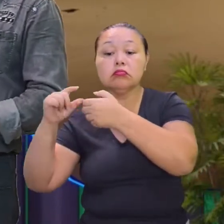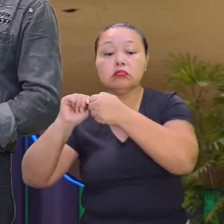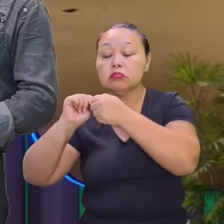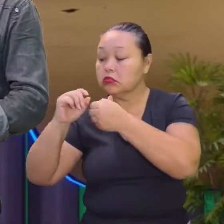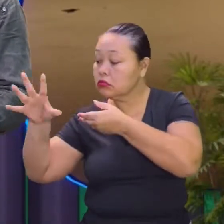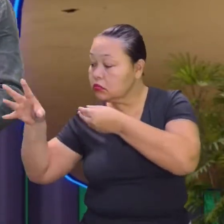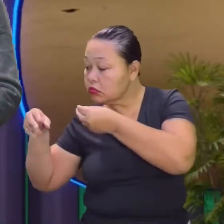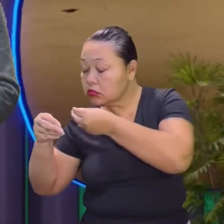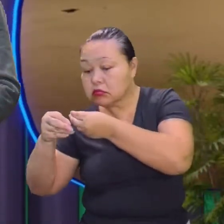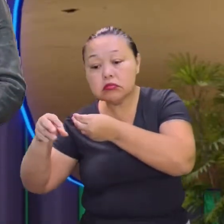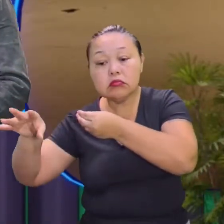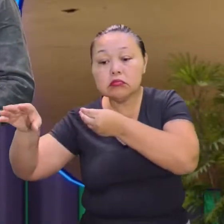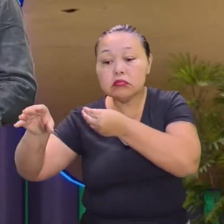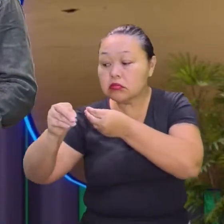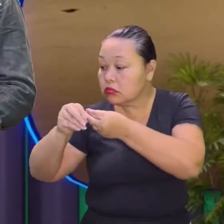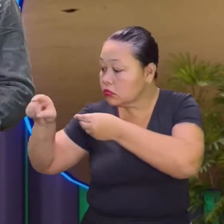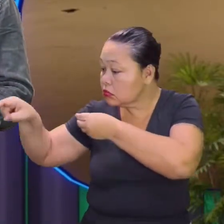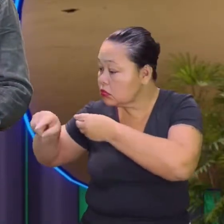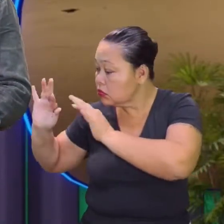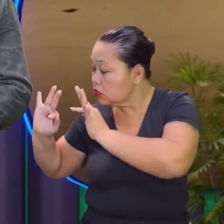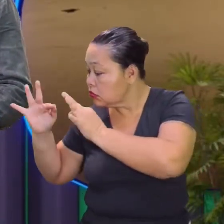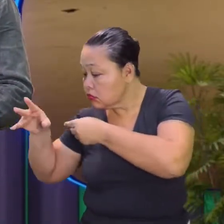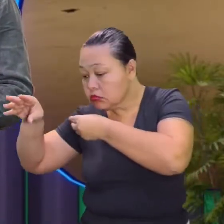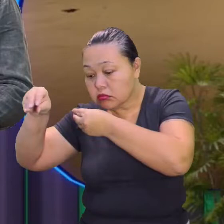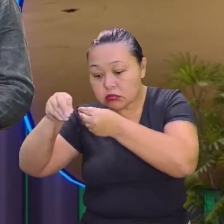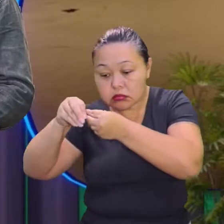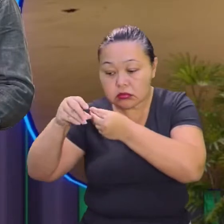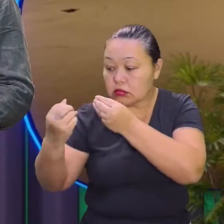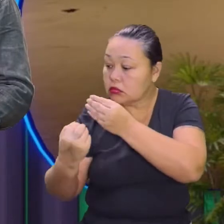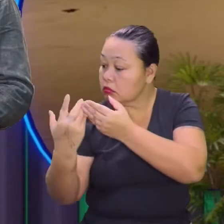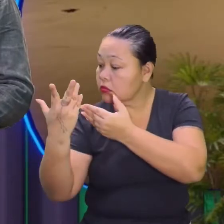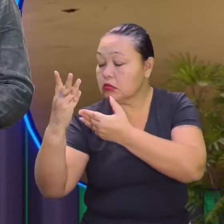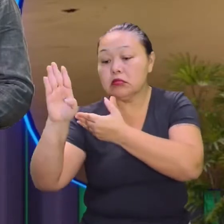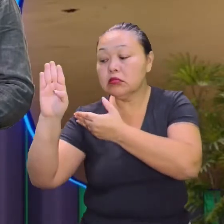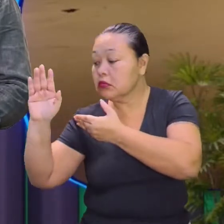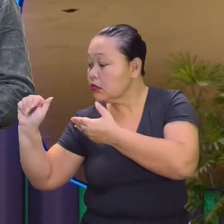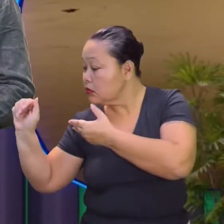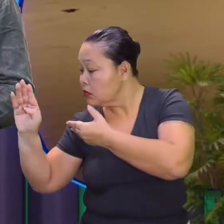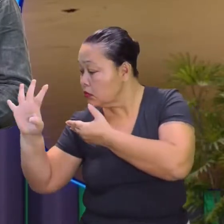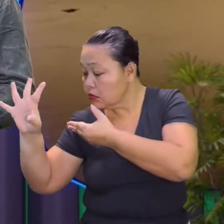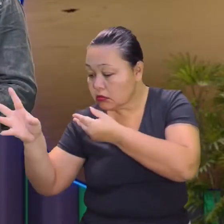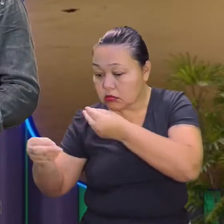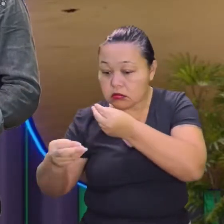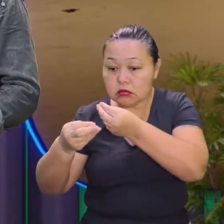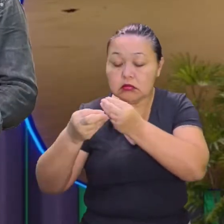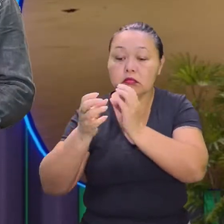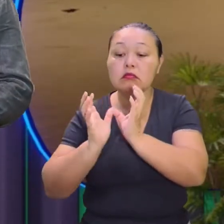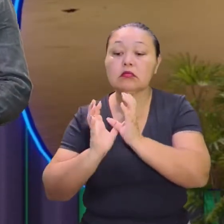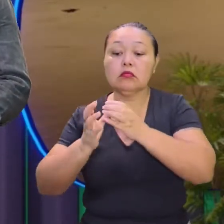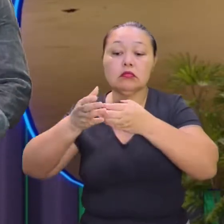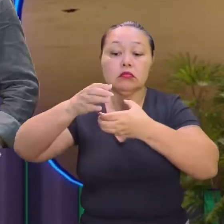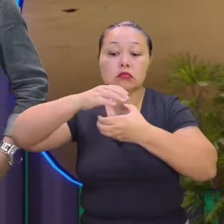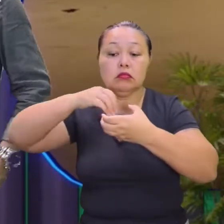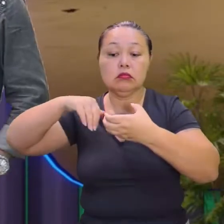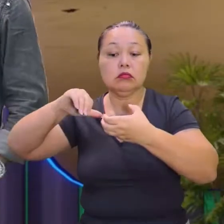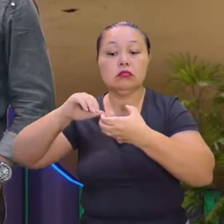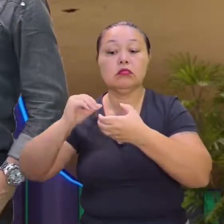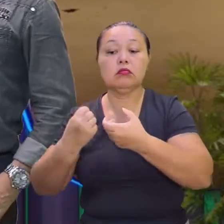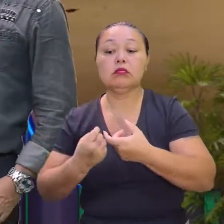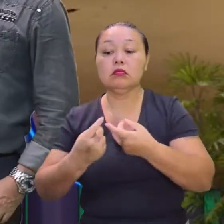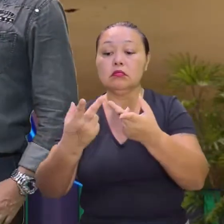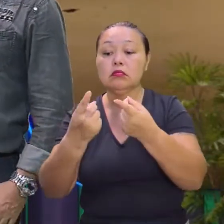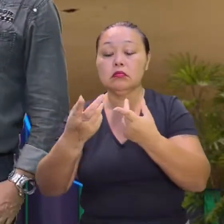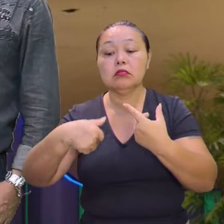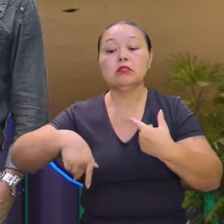junta ali um pouquinho do plantio da família A, do plantio da família B, e aí forma aquela cooperativa que acaba vendendo aqui dentro